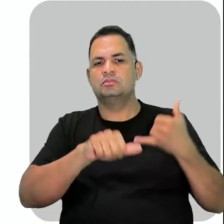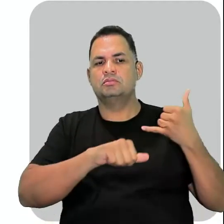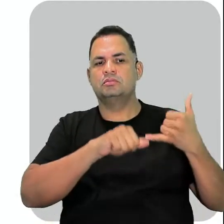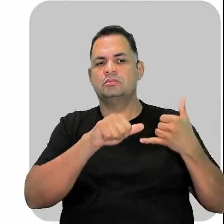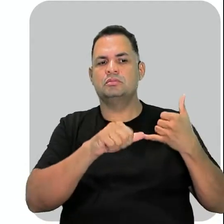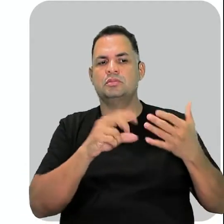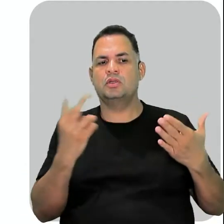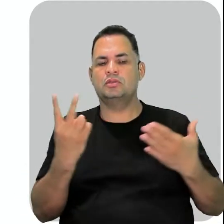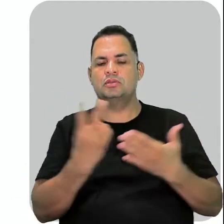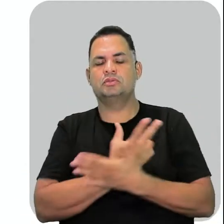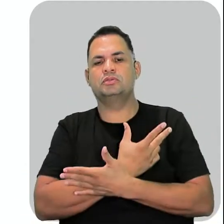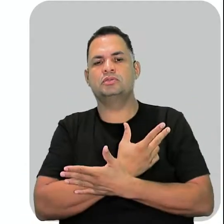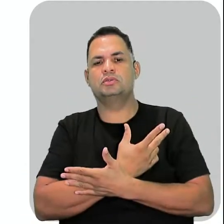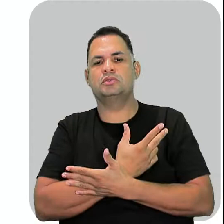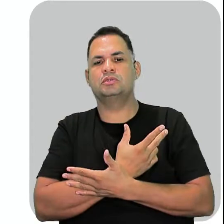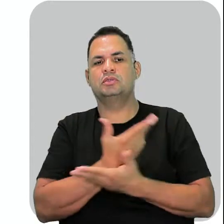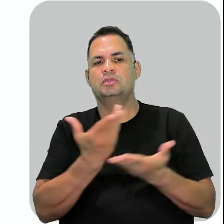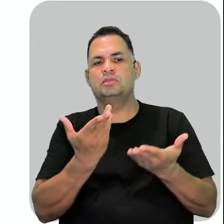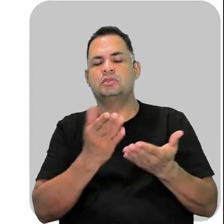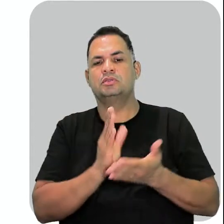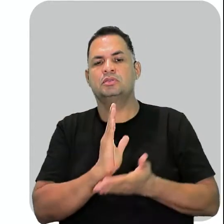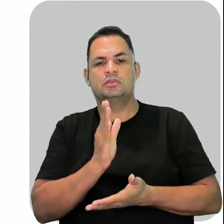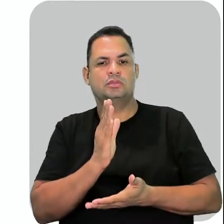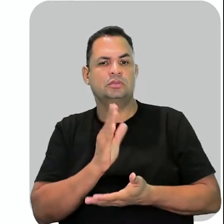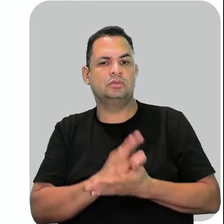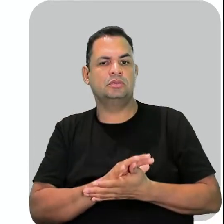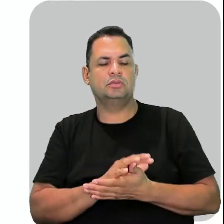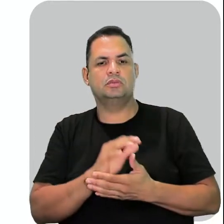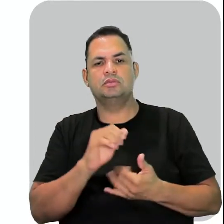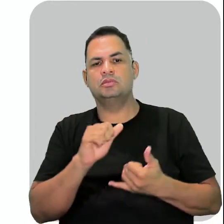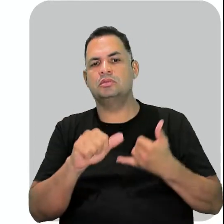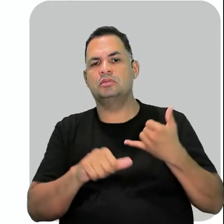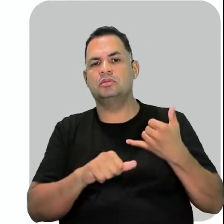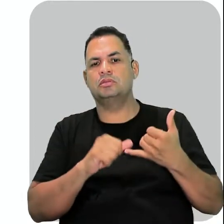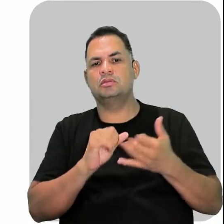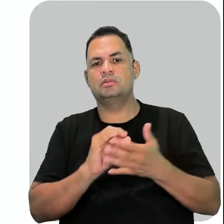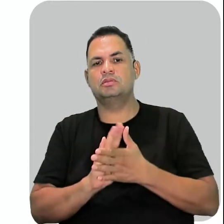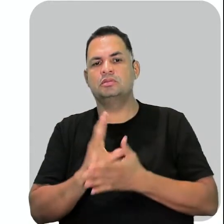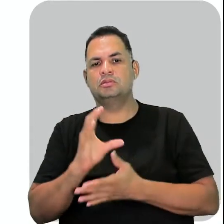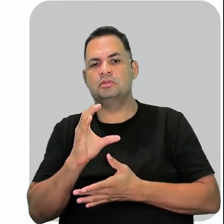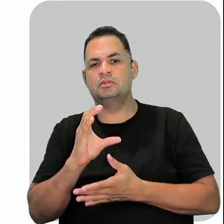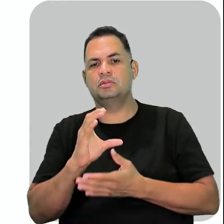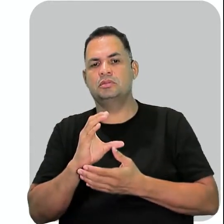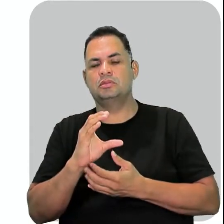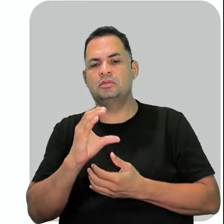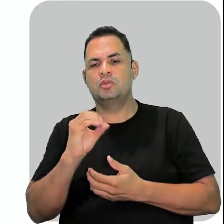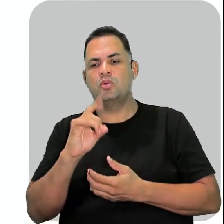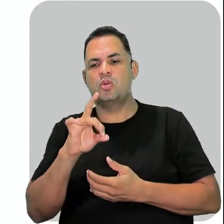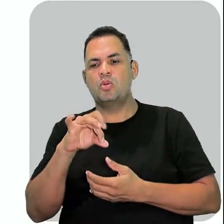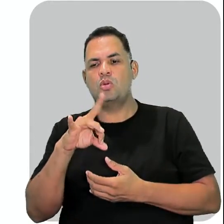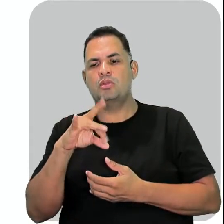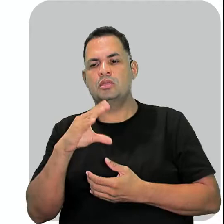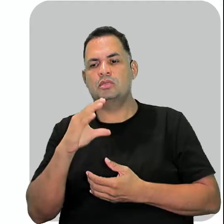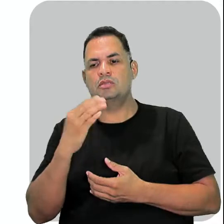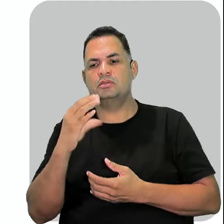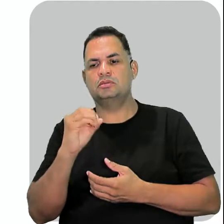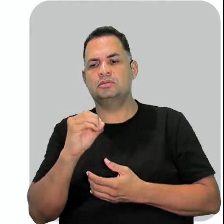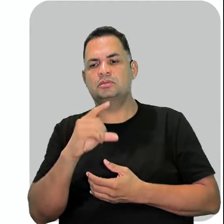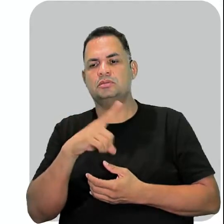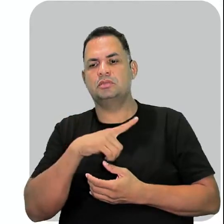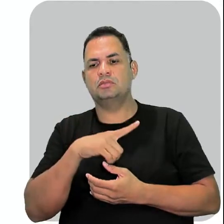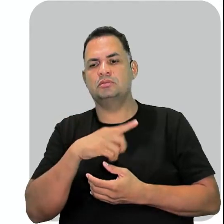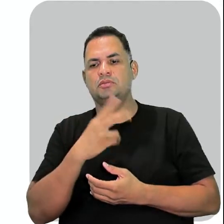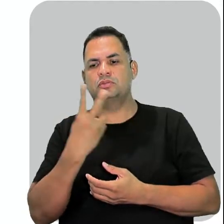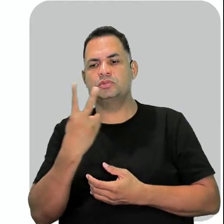for ocorrer, já que ela é uma reação de condensação, ela vai ocorrer em 2